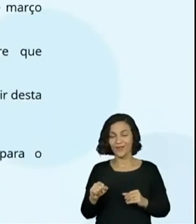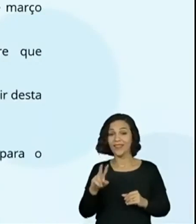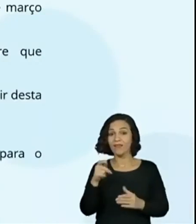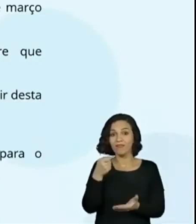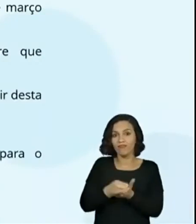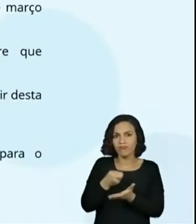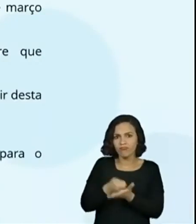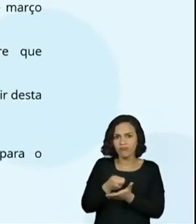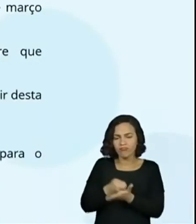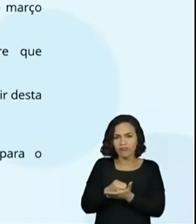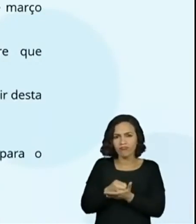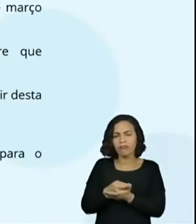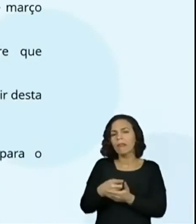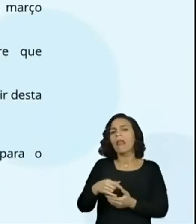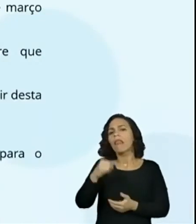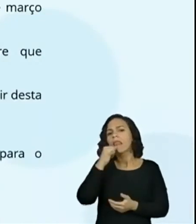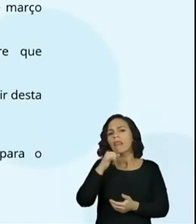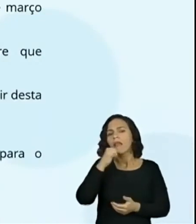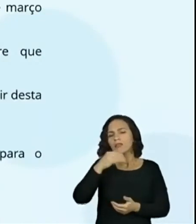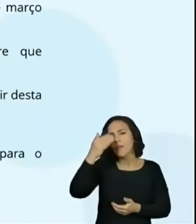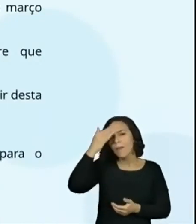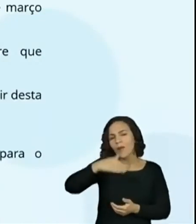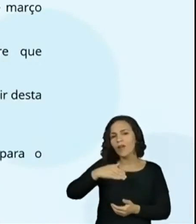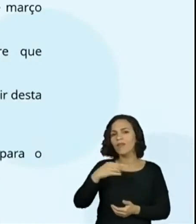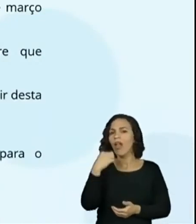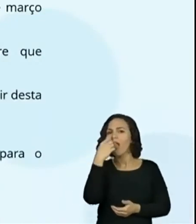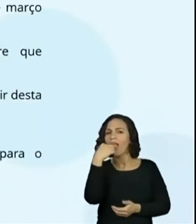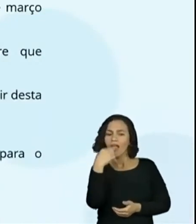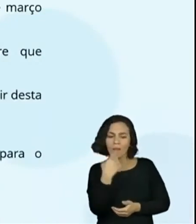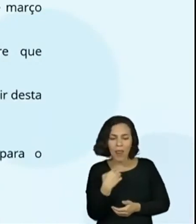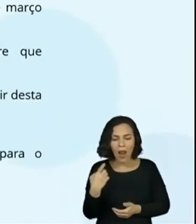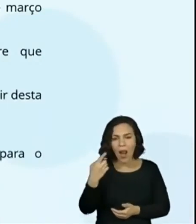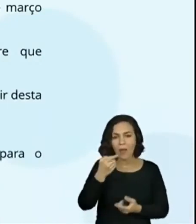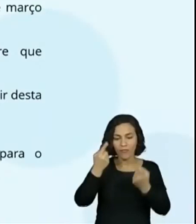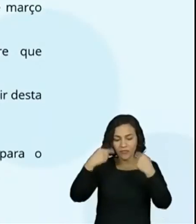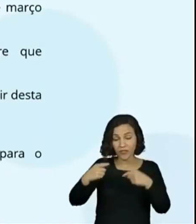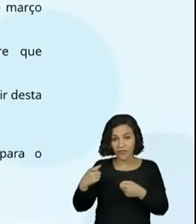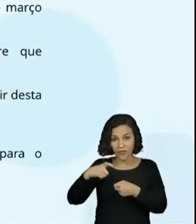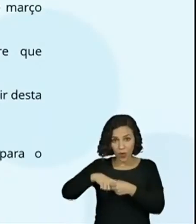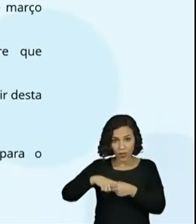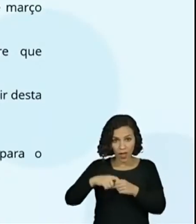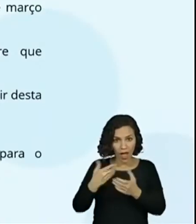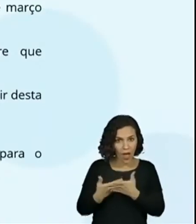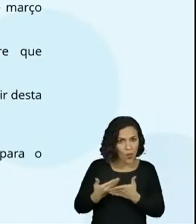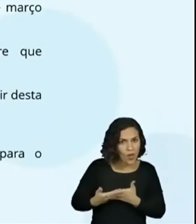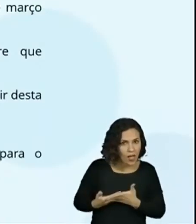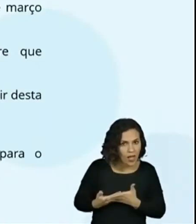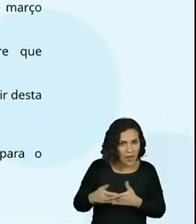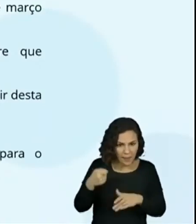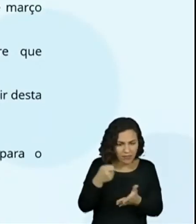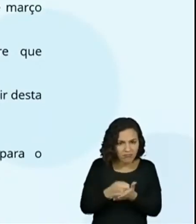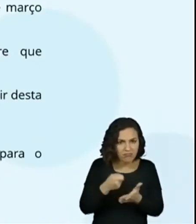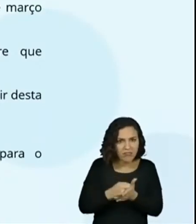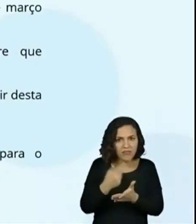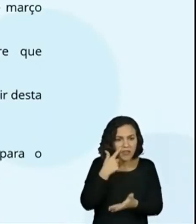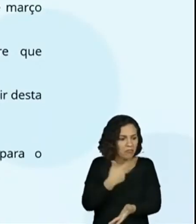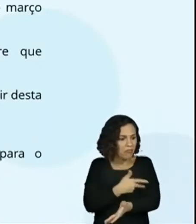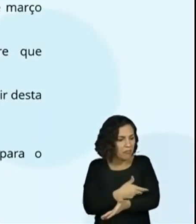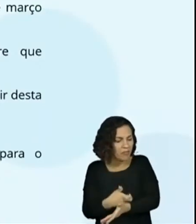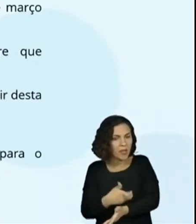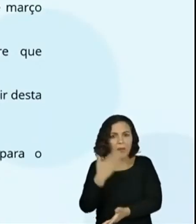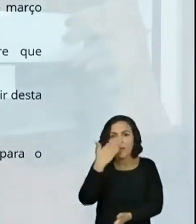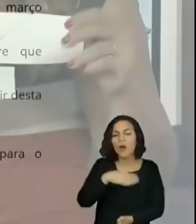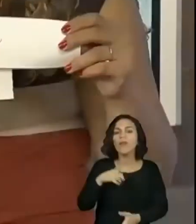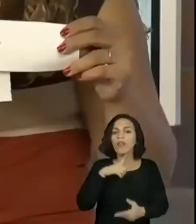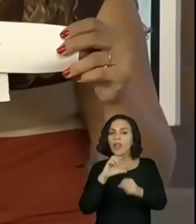exigirão teste de Covid-19 para o retorno das aulas? Então, a gente tem lá,